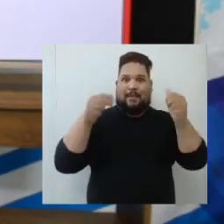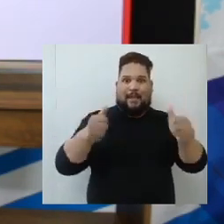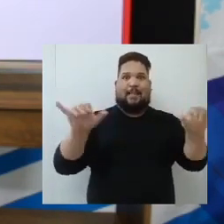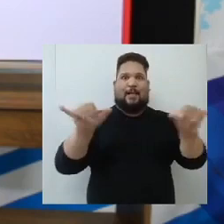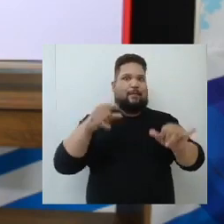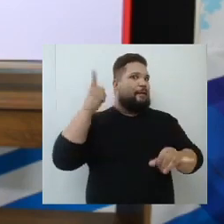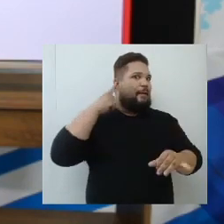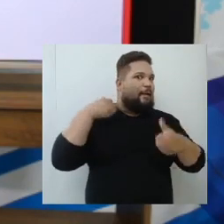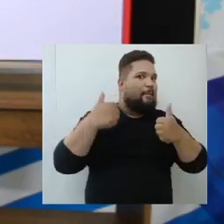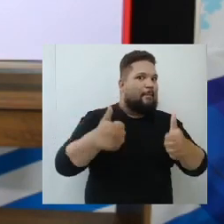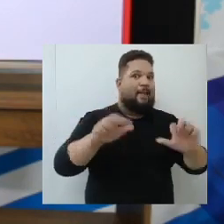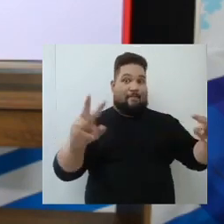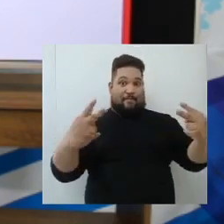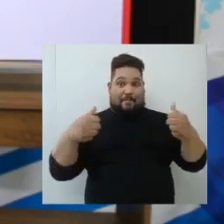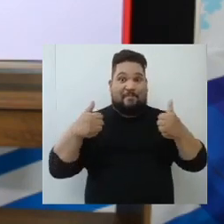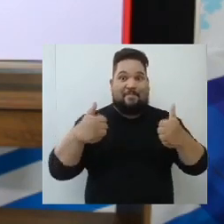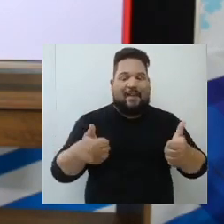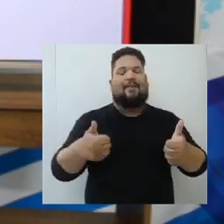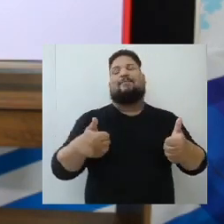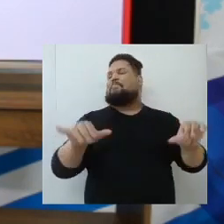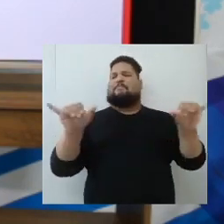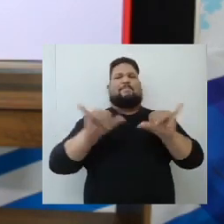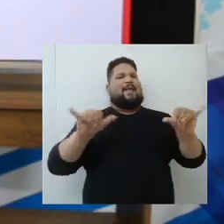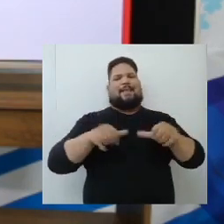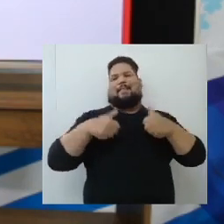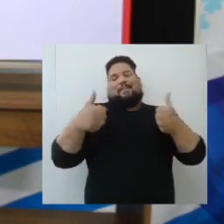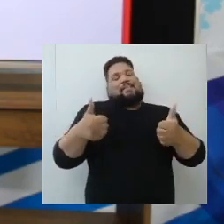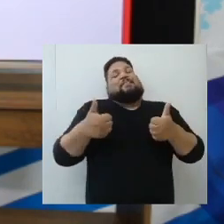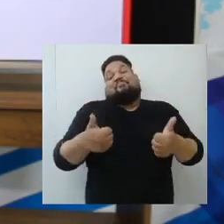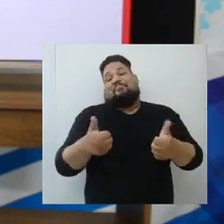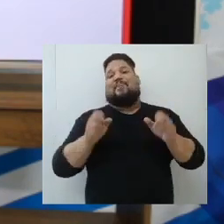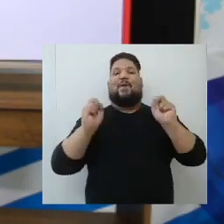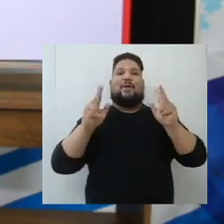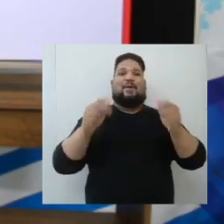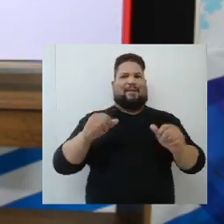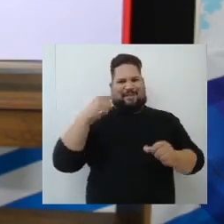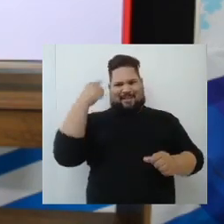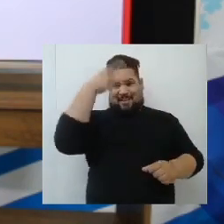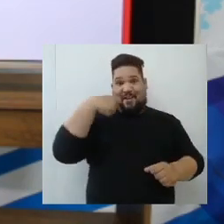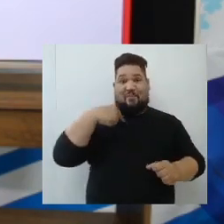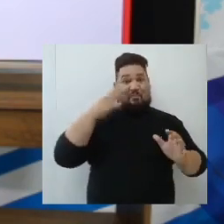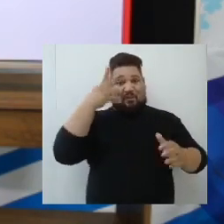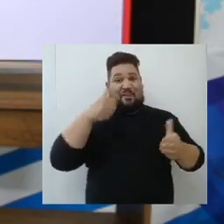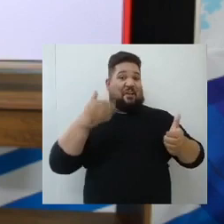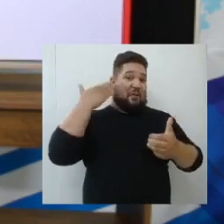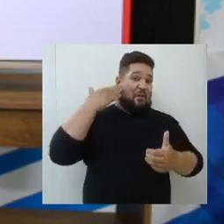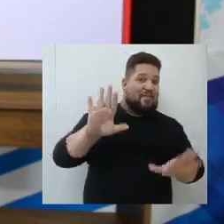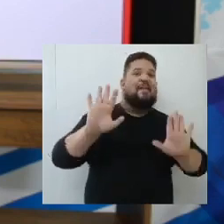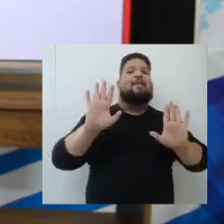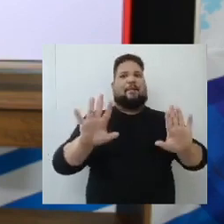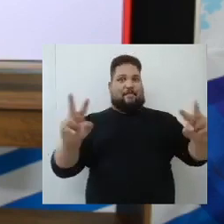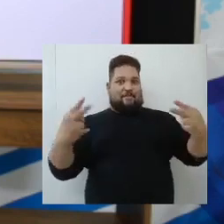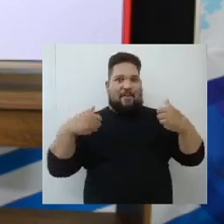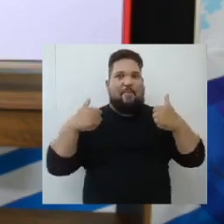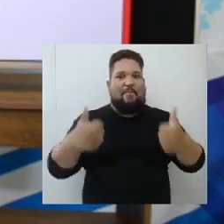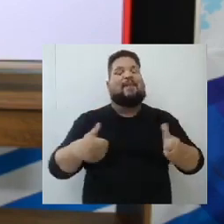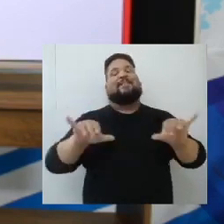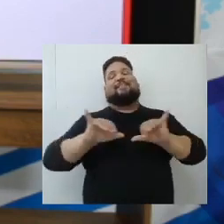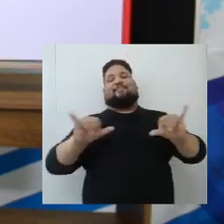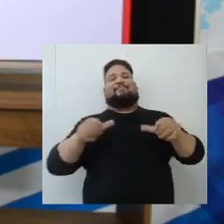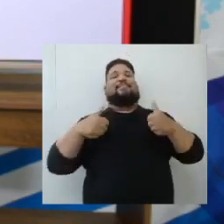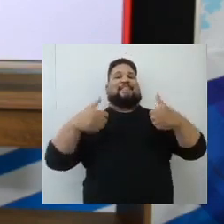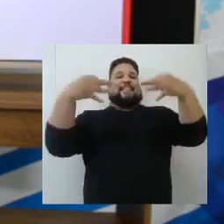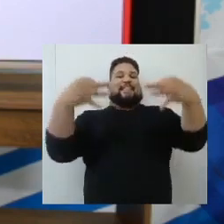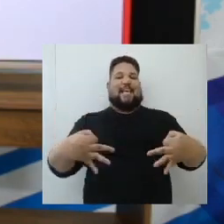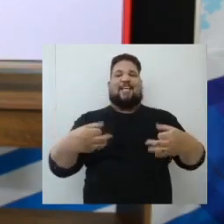me ouvindo bem? Tá me vendo bem? Beleza, não posso exigir muito. Mas se estiver me vendo bem, tá tudo certo. Tranquilão? Vamos